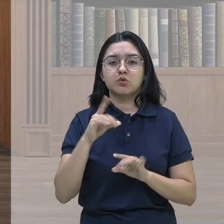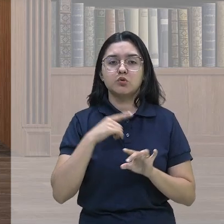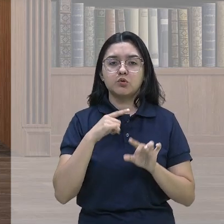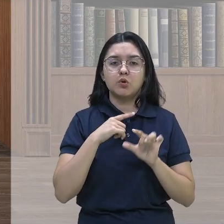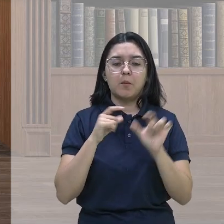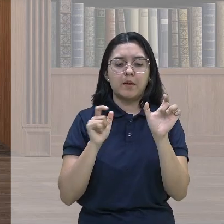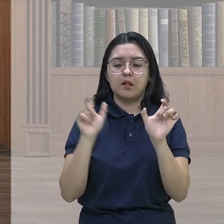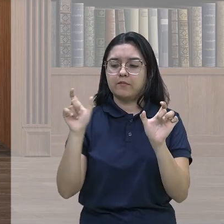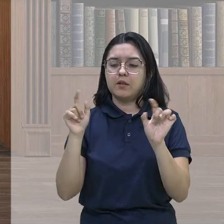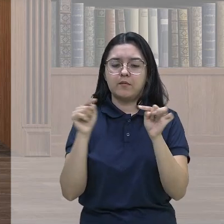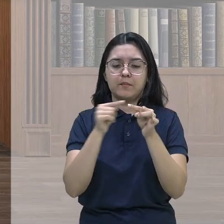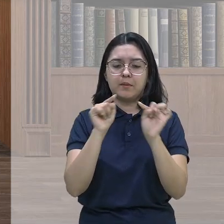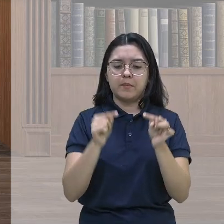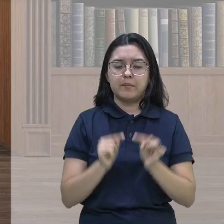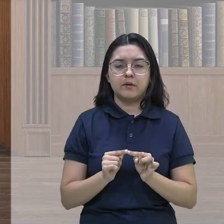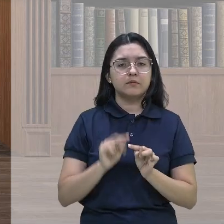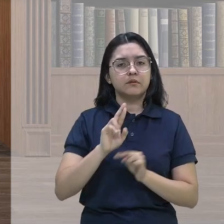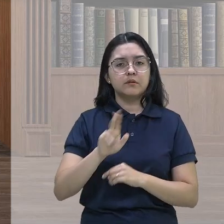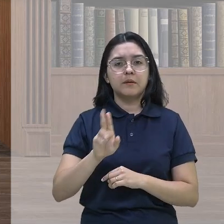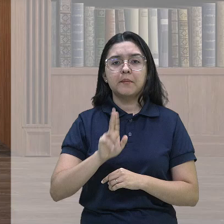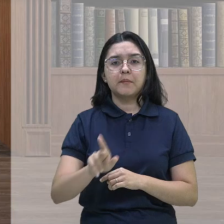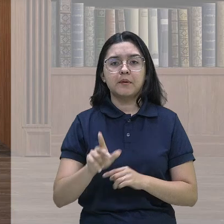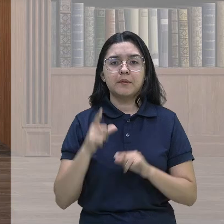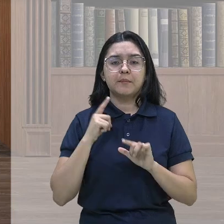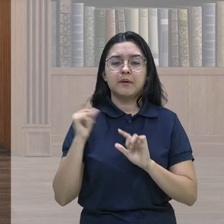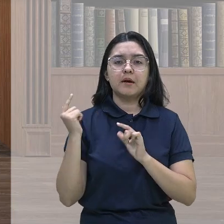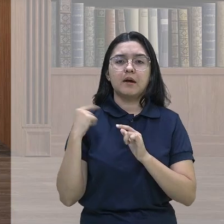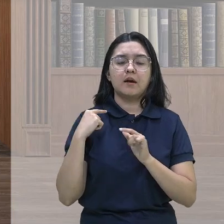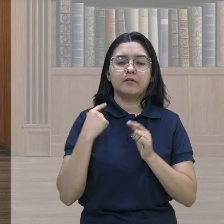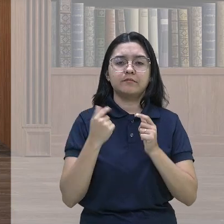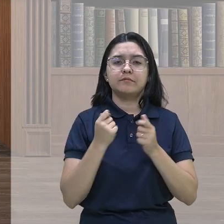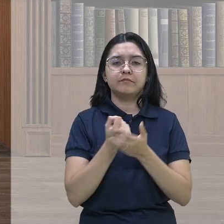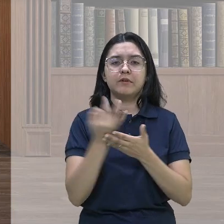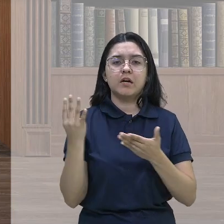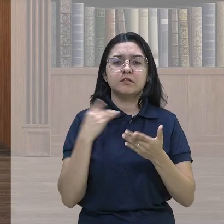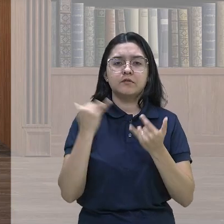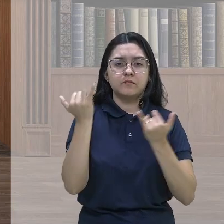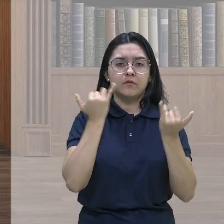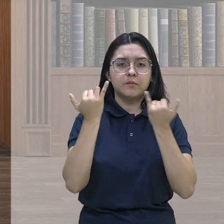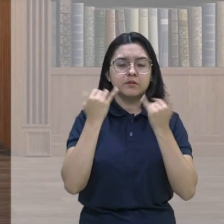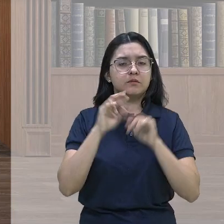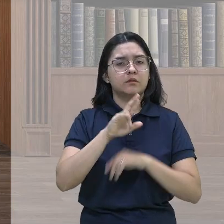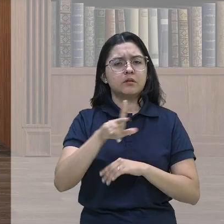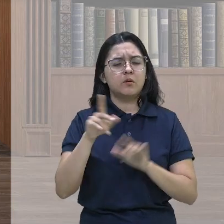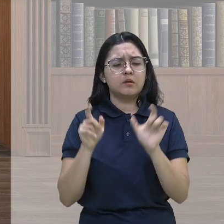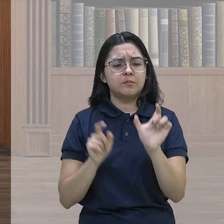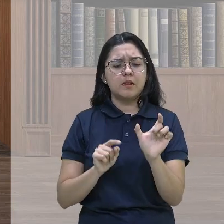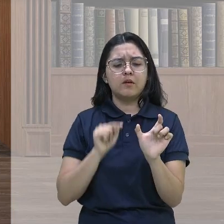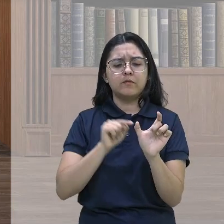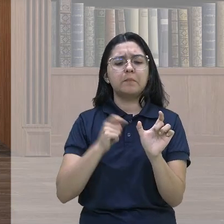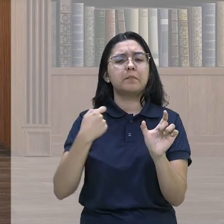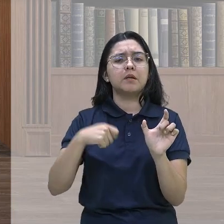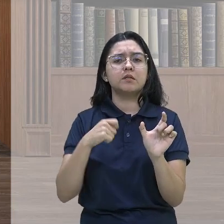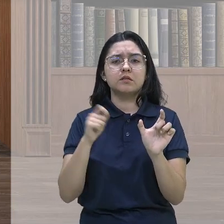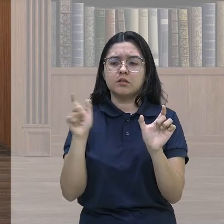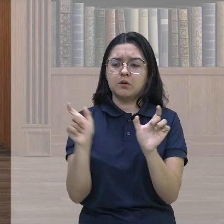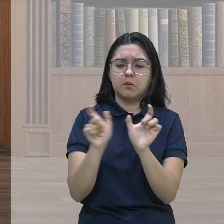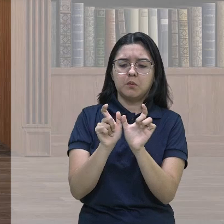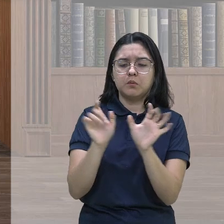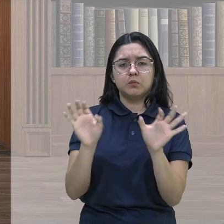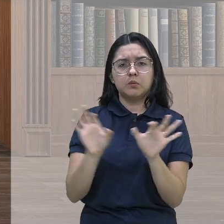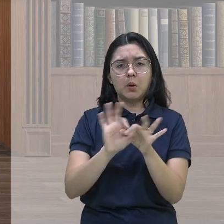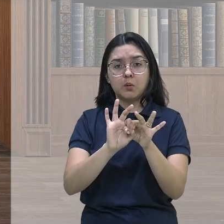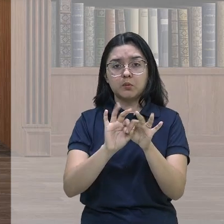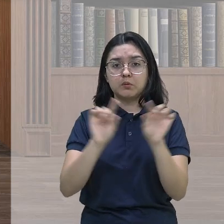de palavras, né? Uma tradução de informação. Não, aquelas palavras elas precisam estar combinadas, elas